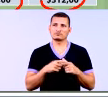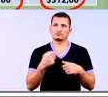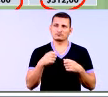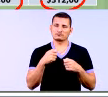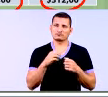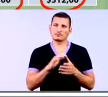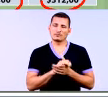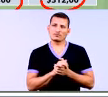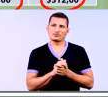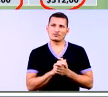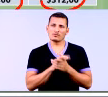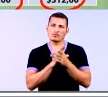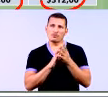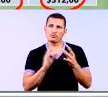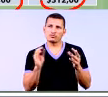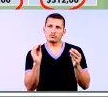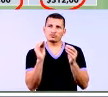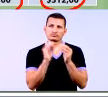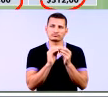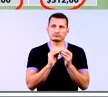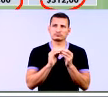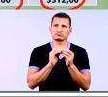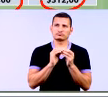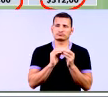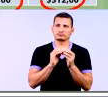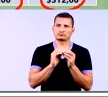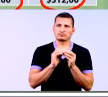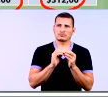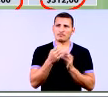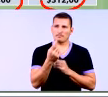outros parâmetros de desempenho